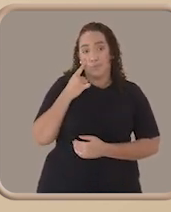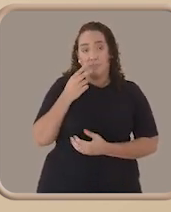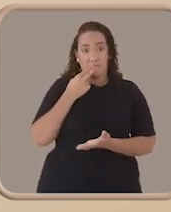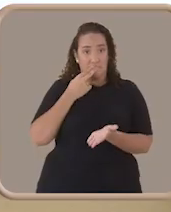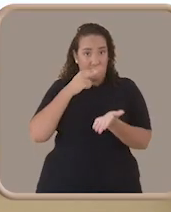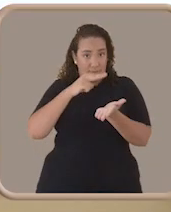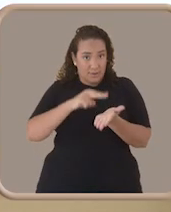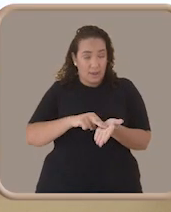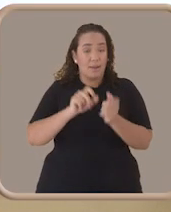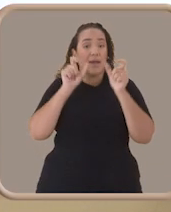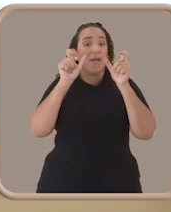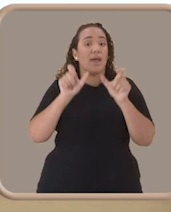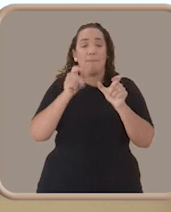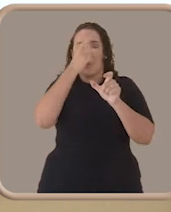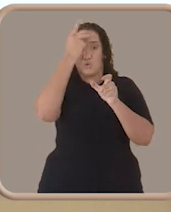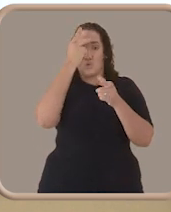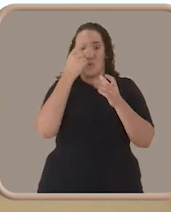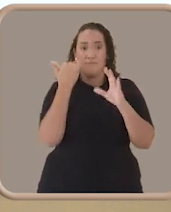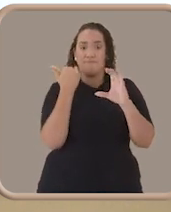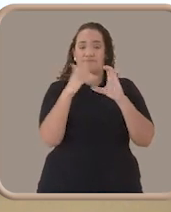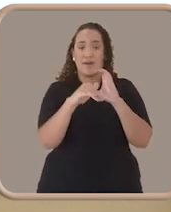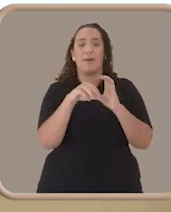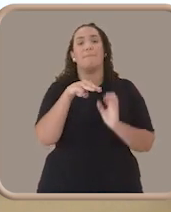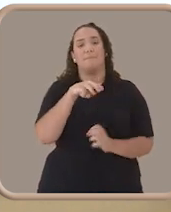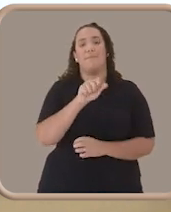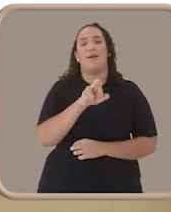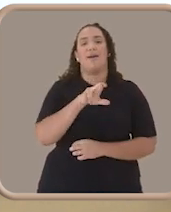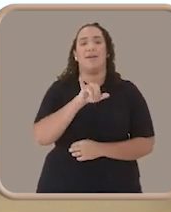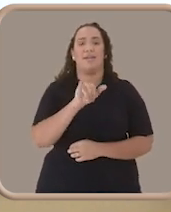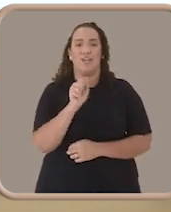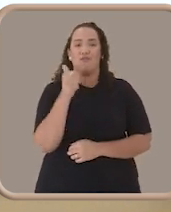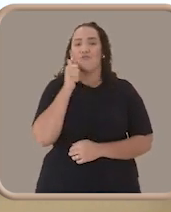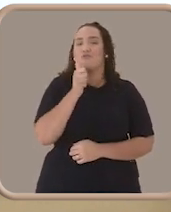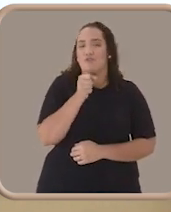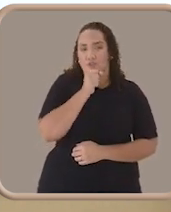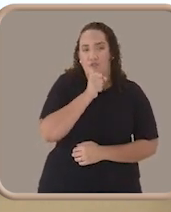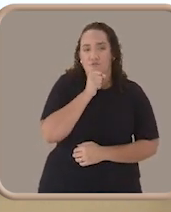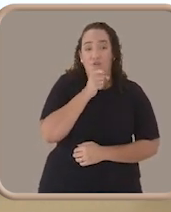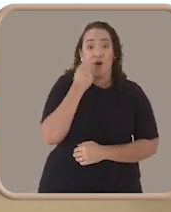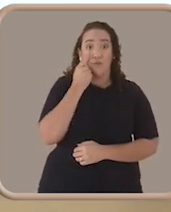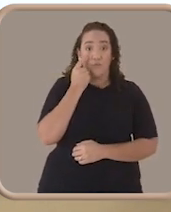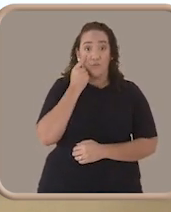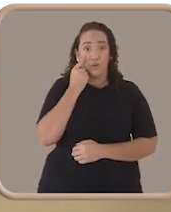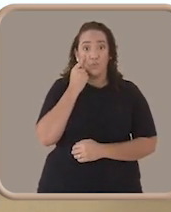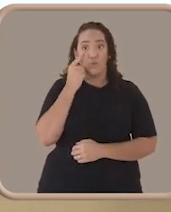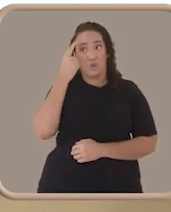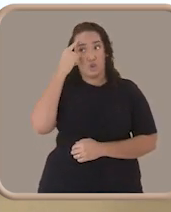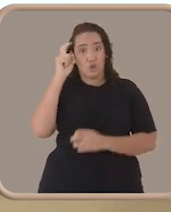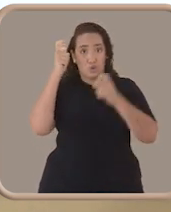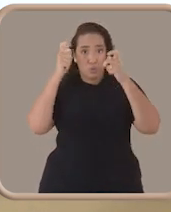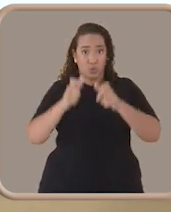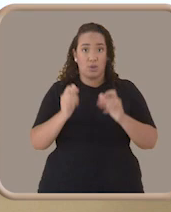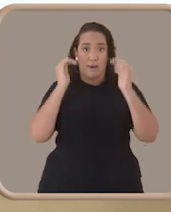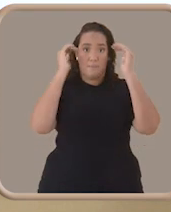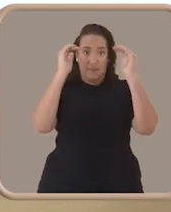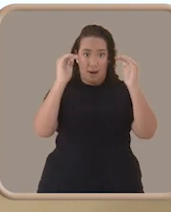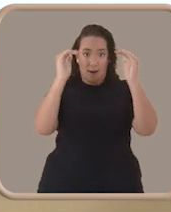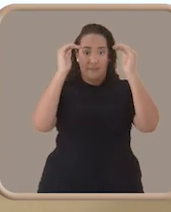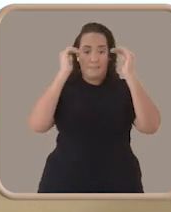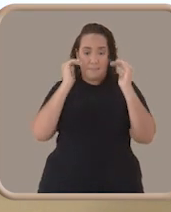Maria. Preste atenção que a querida vovó Maria está na linha abaixo do local e data, como deve